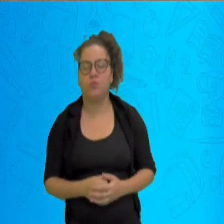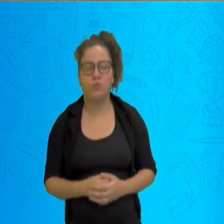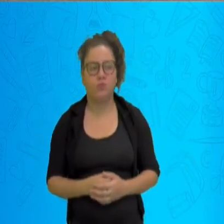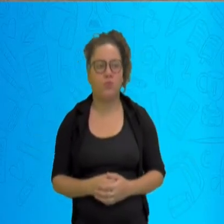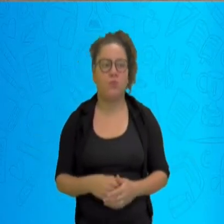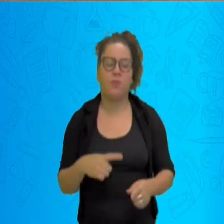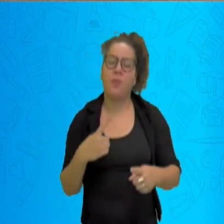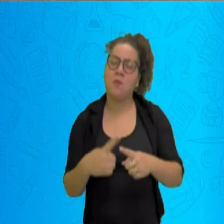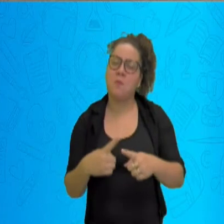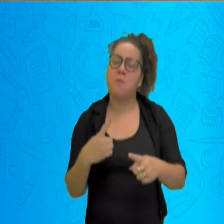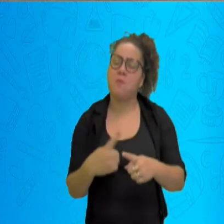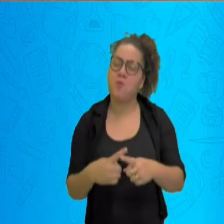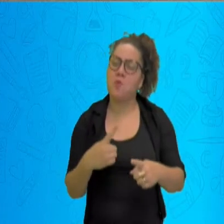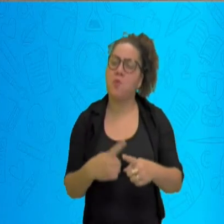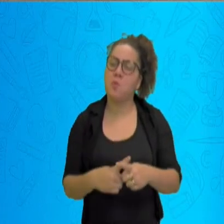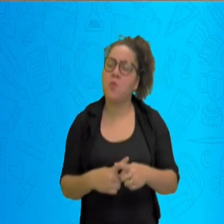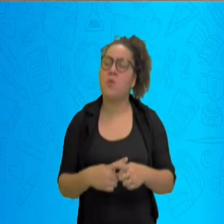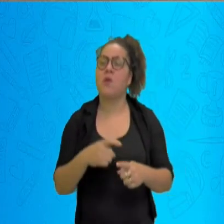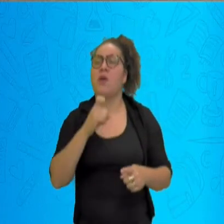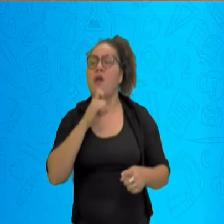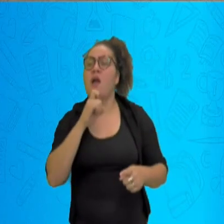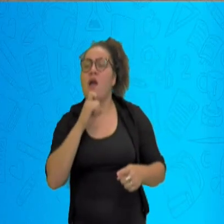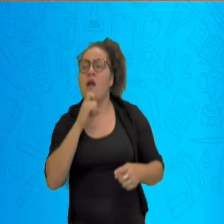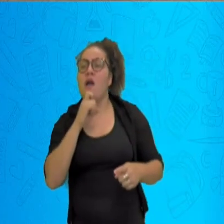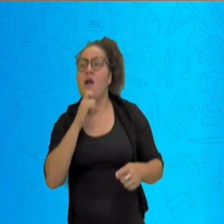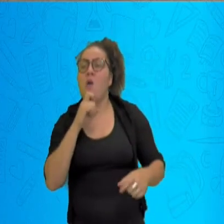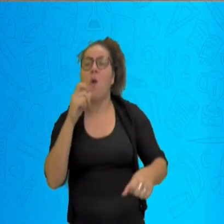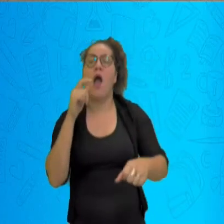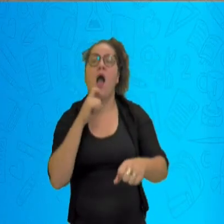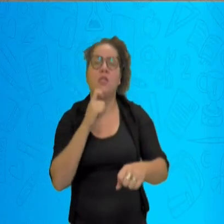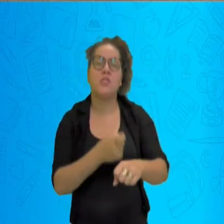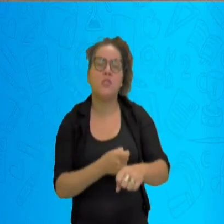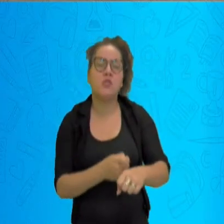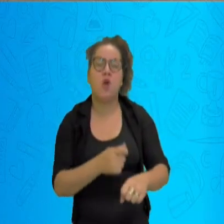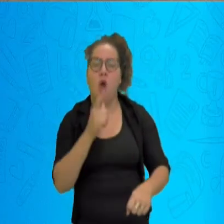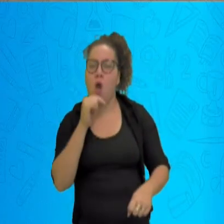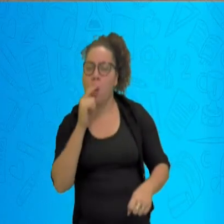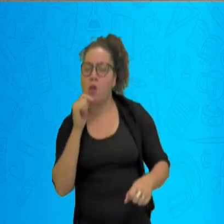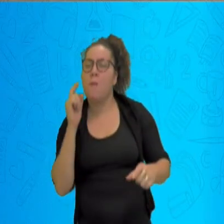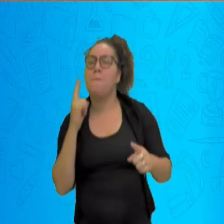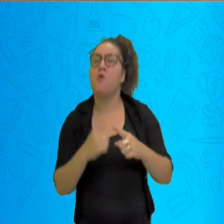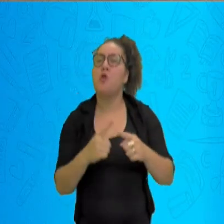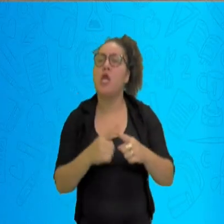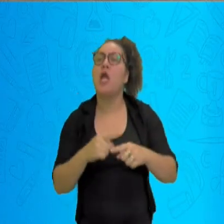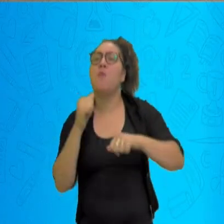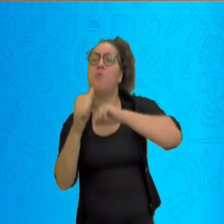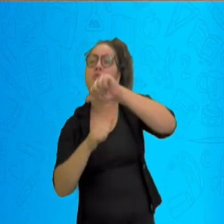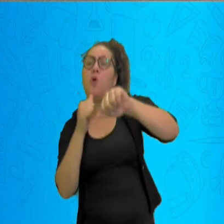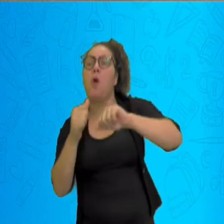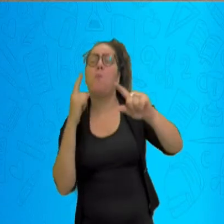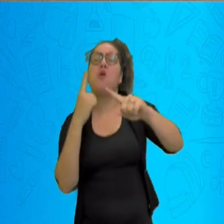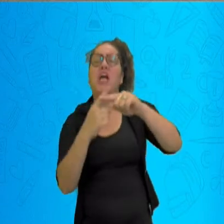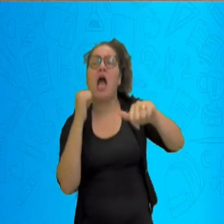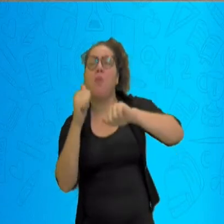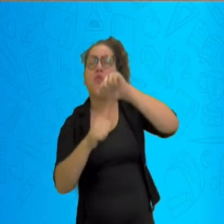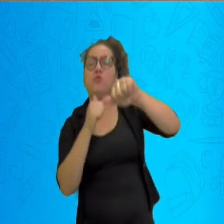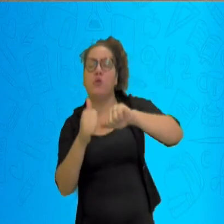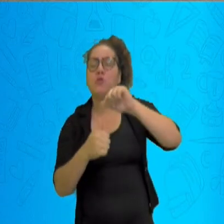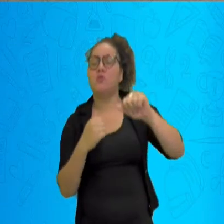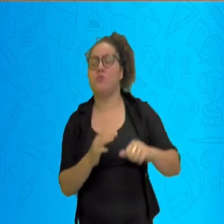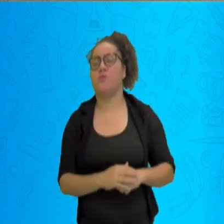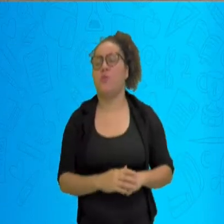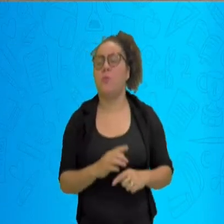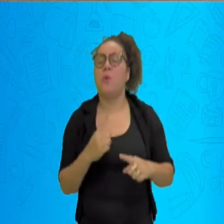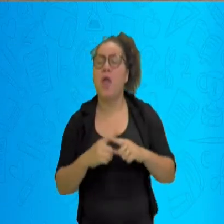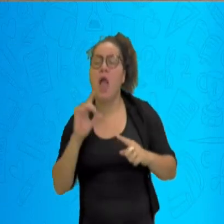a água ficou no estado sólido? O que fez a água mudar do estado líquido para o